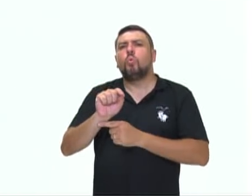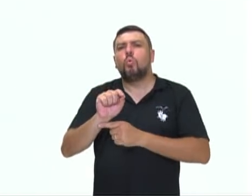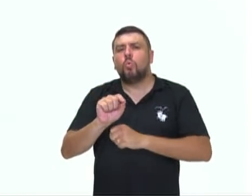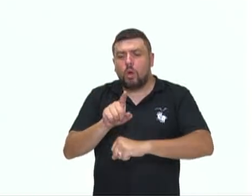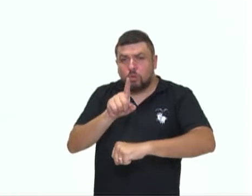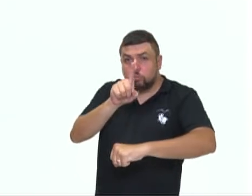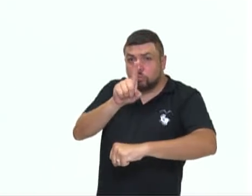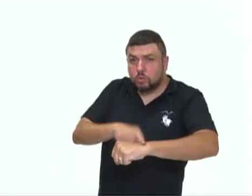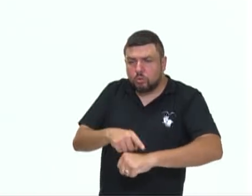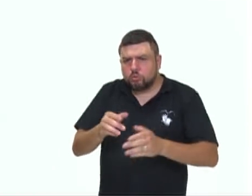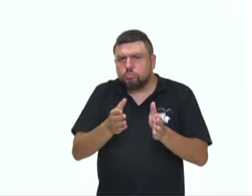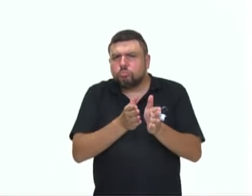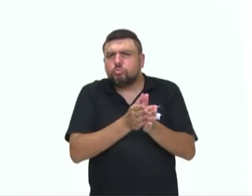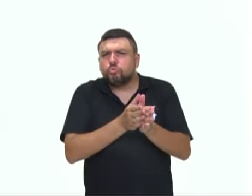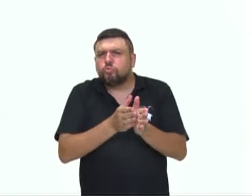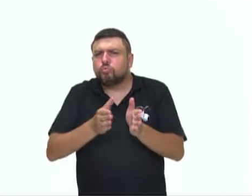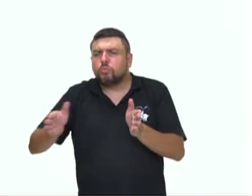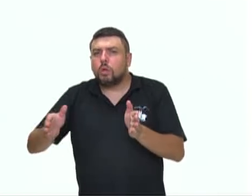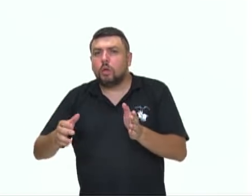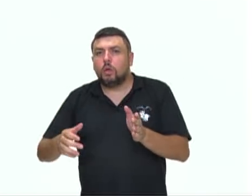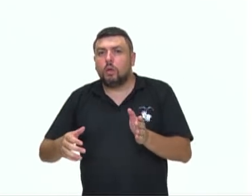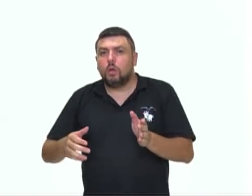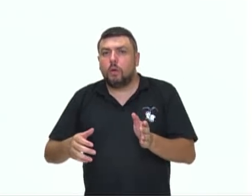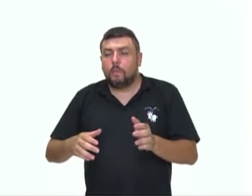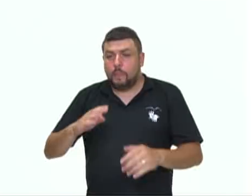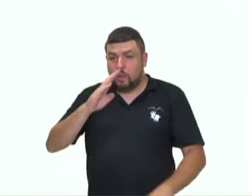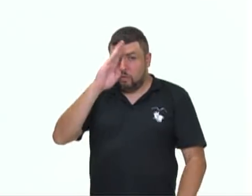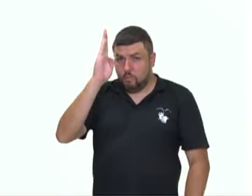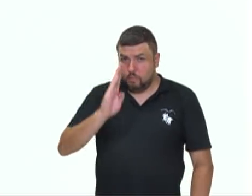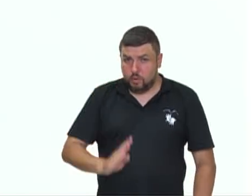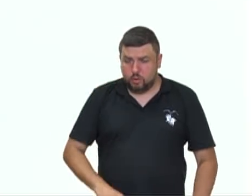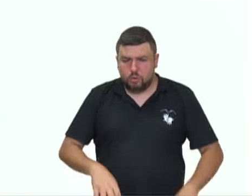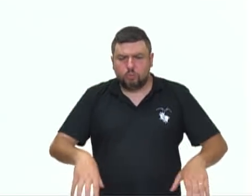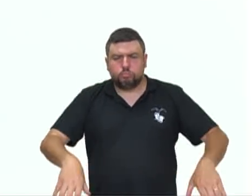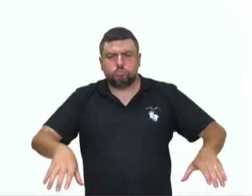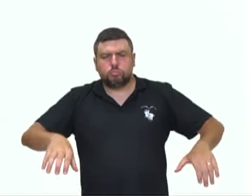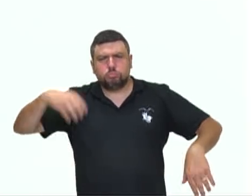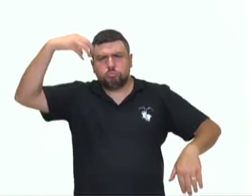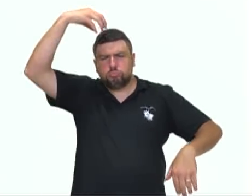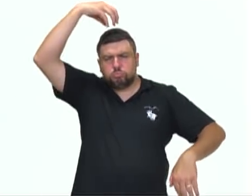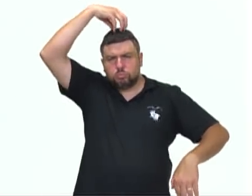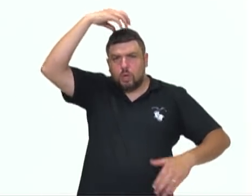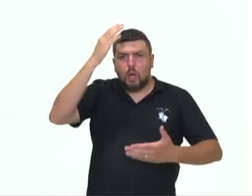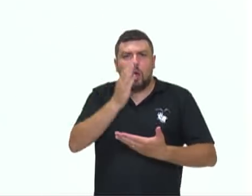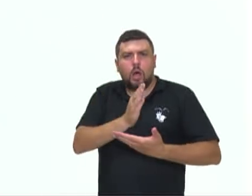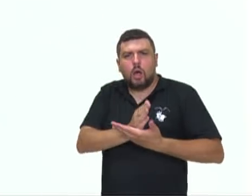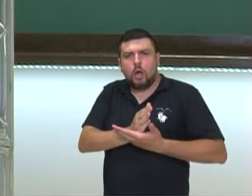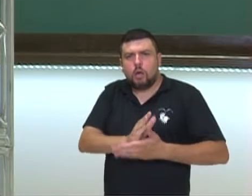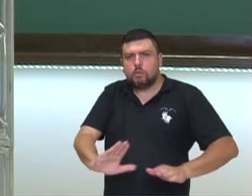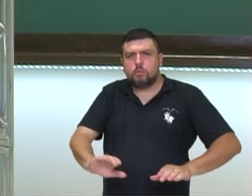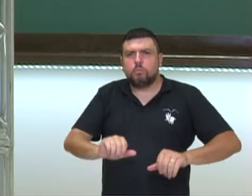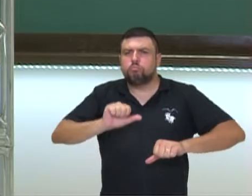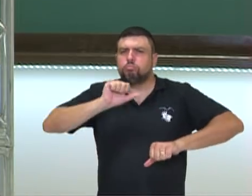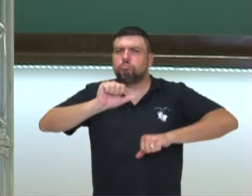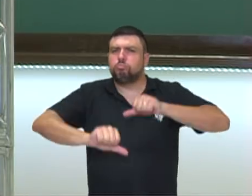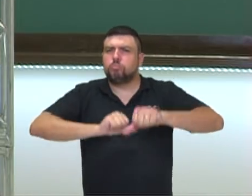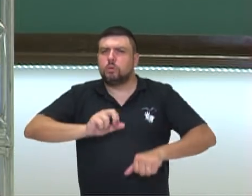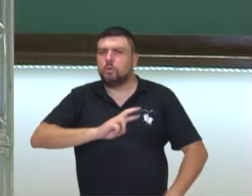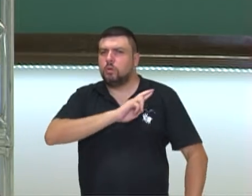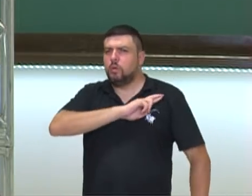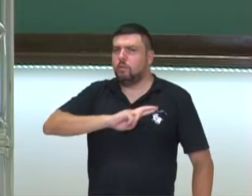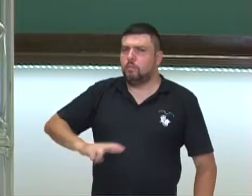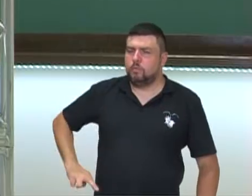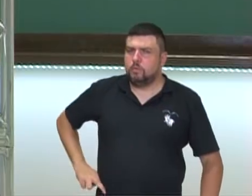Brasil deixava de ser uma monarquia, um império, e passava então a ser uma república. Criança,